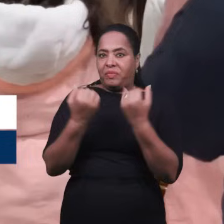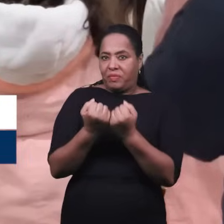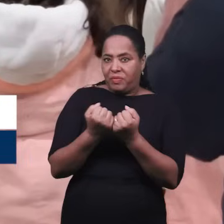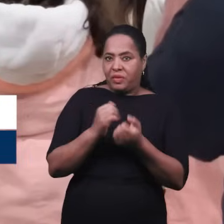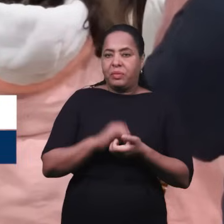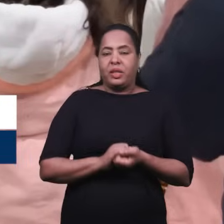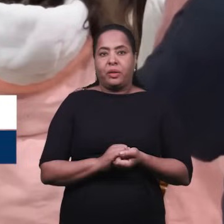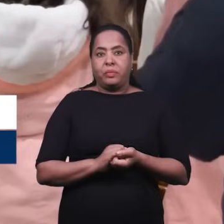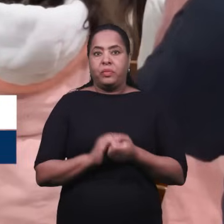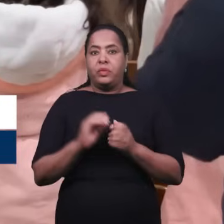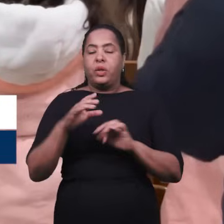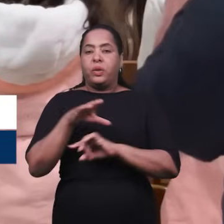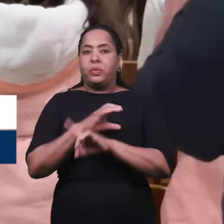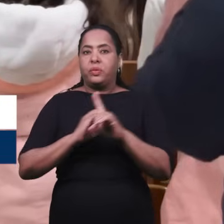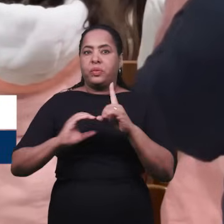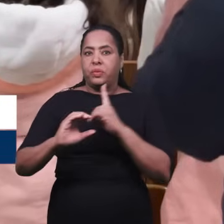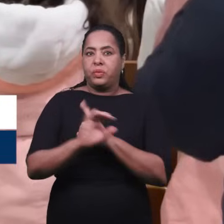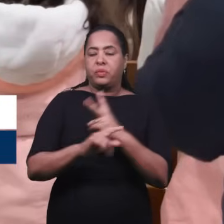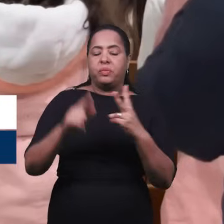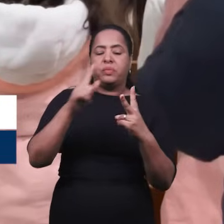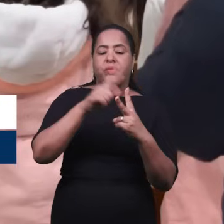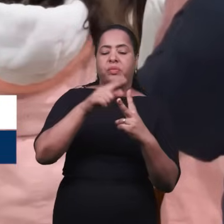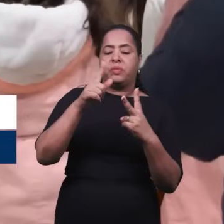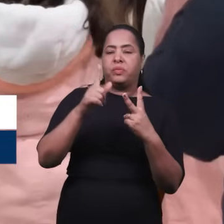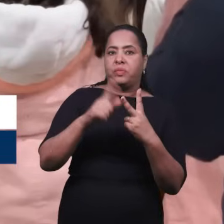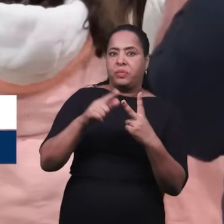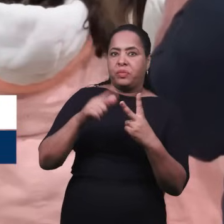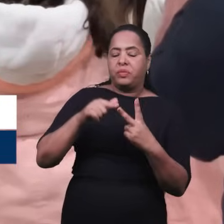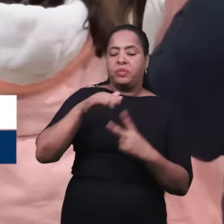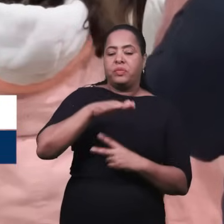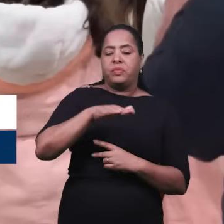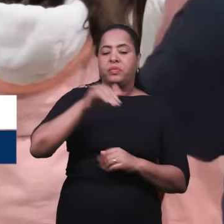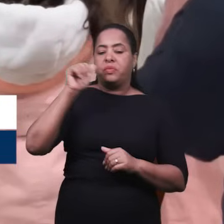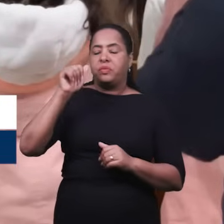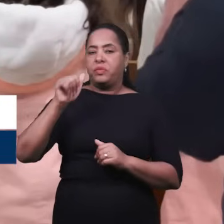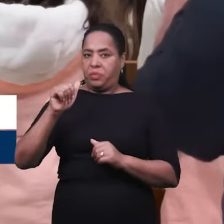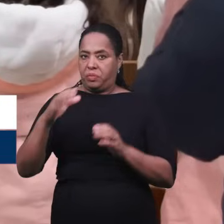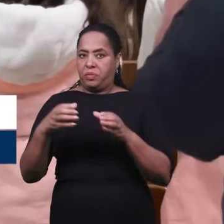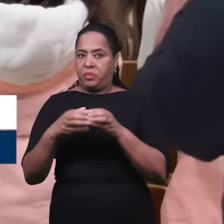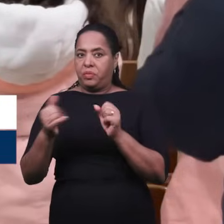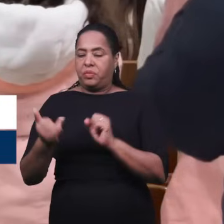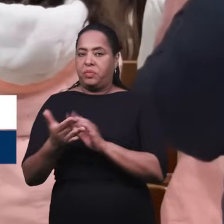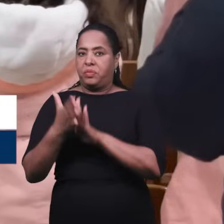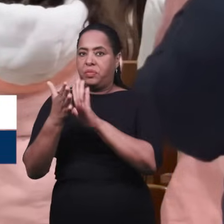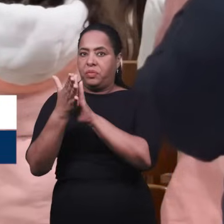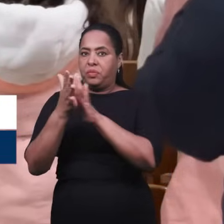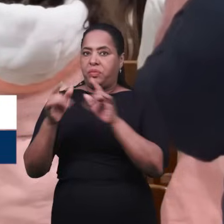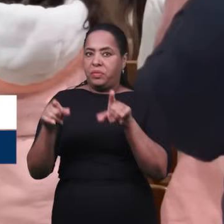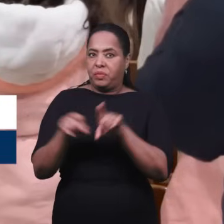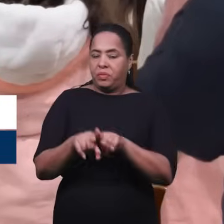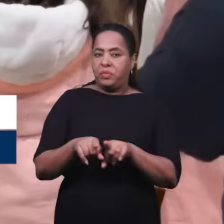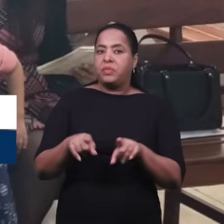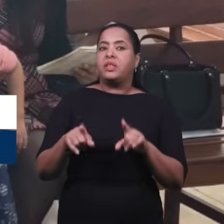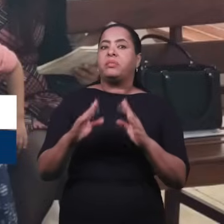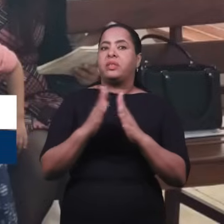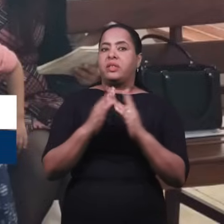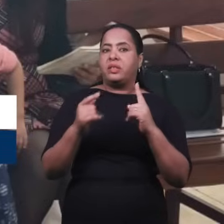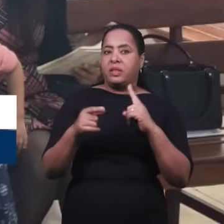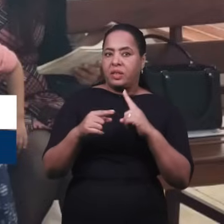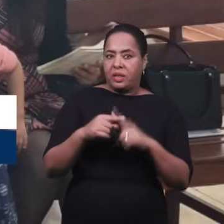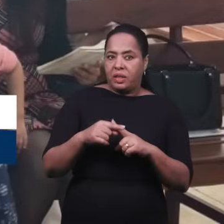familiares. Neste culto, duas irmãs foram levantadas para o grupo de louvor. Também na